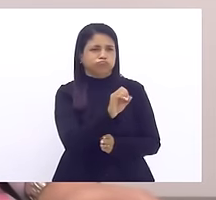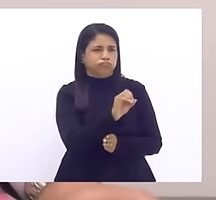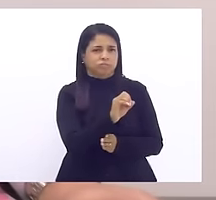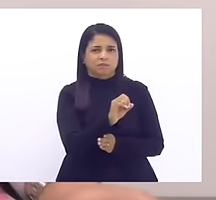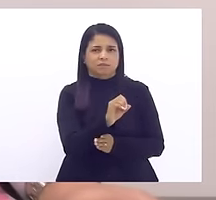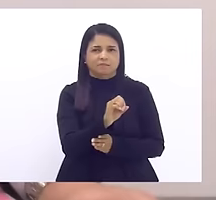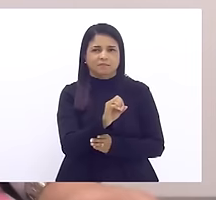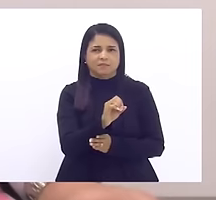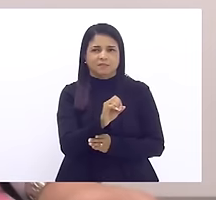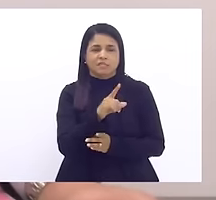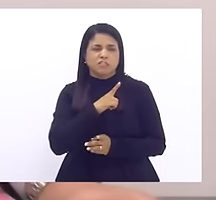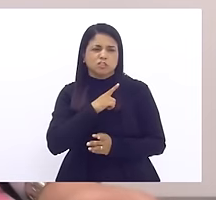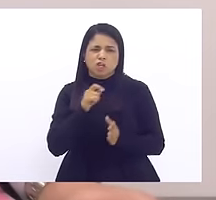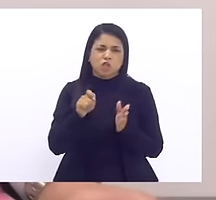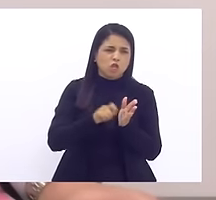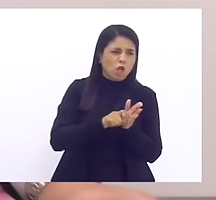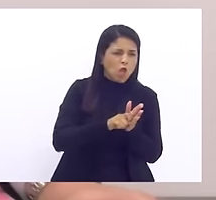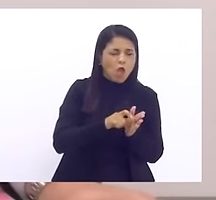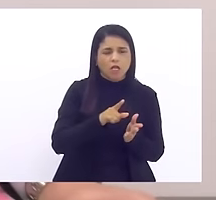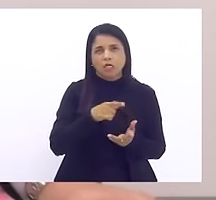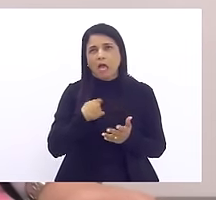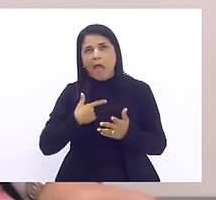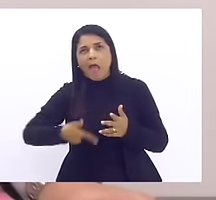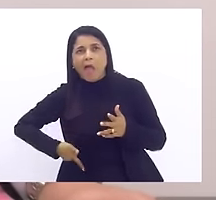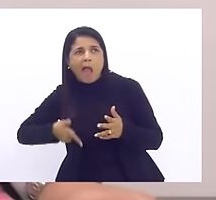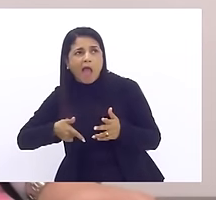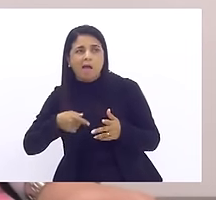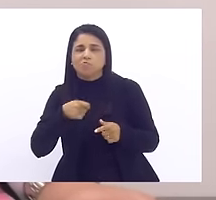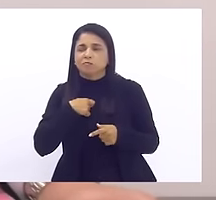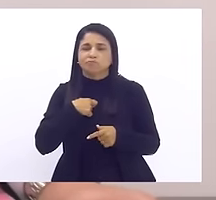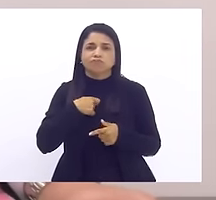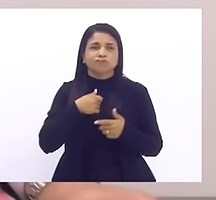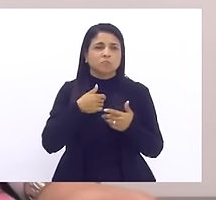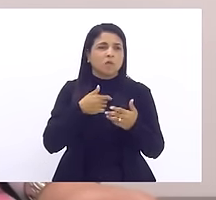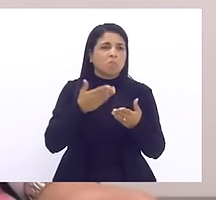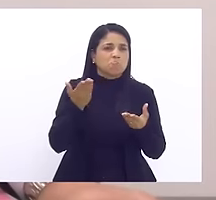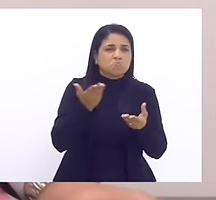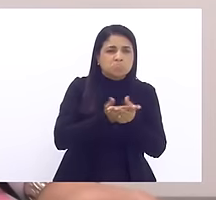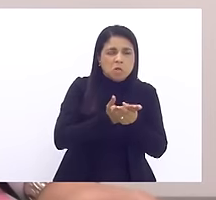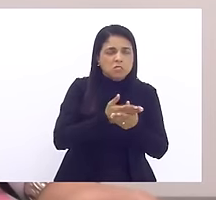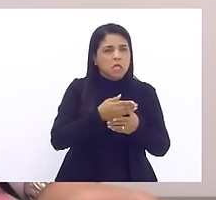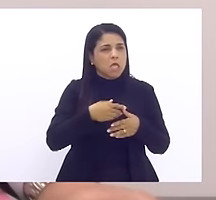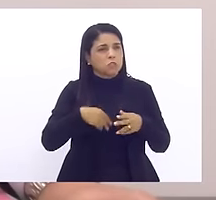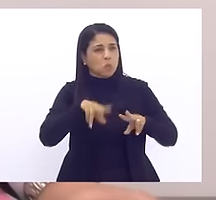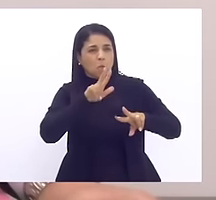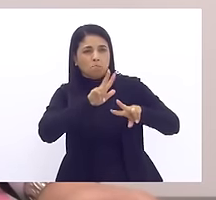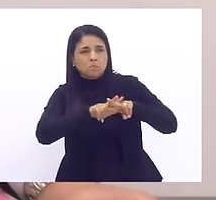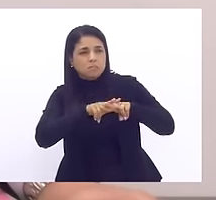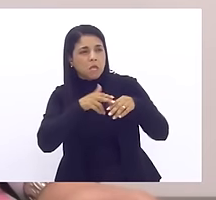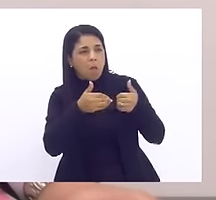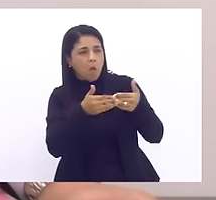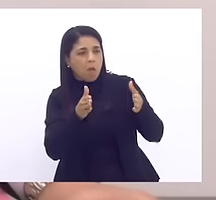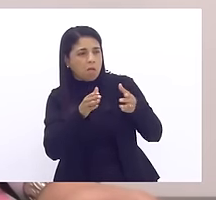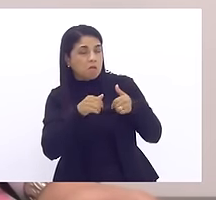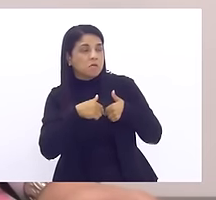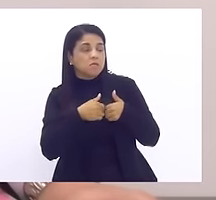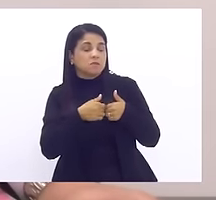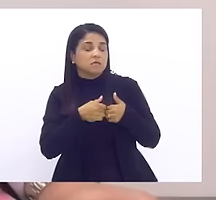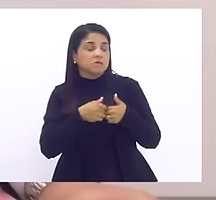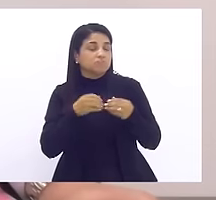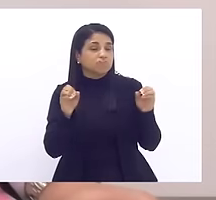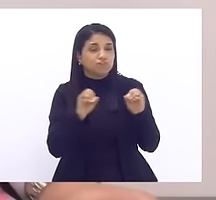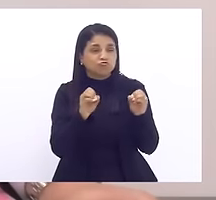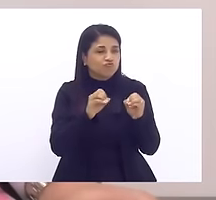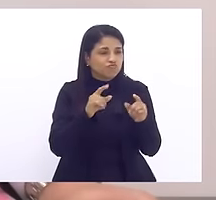Não Foi verificado se havia droga se havia armas se havia mandado de prisão em aberto nada disso eu só virtubação da vida